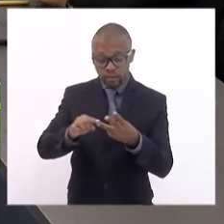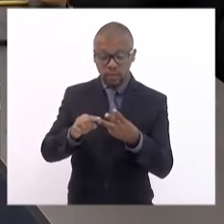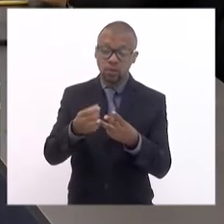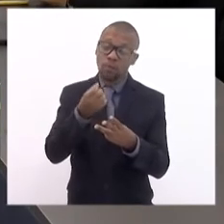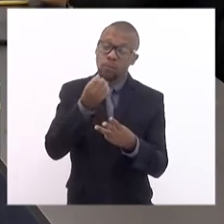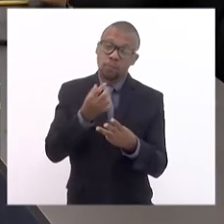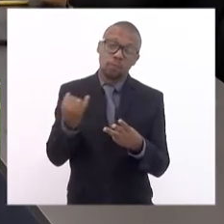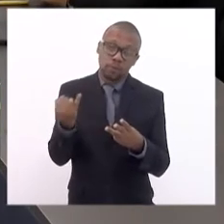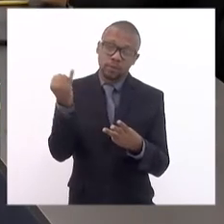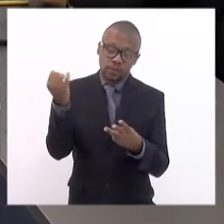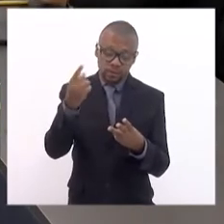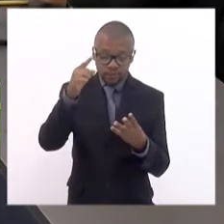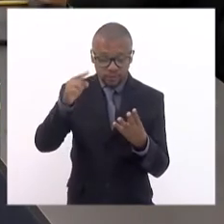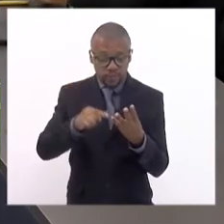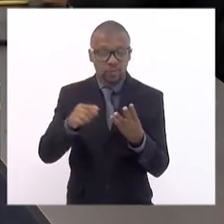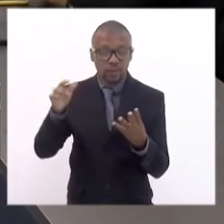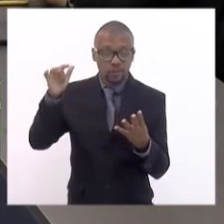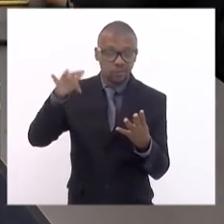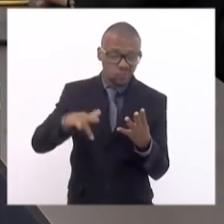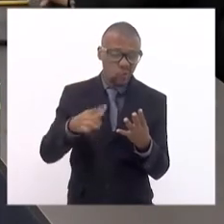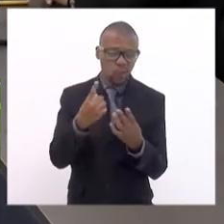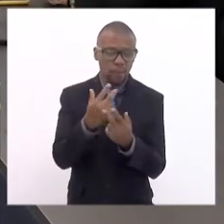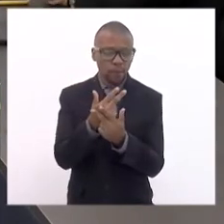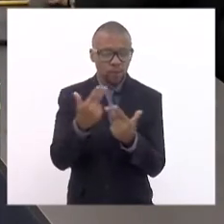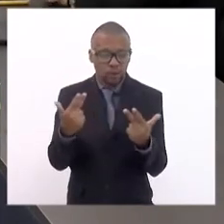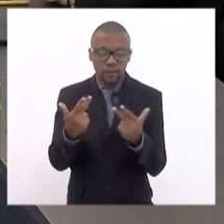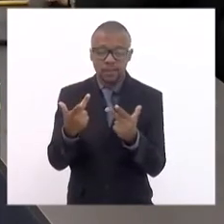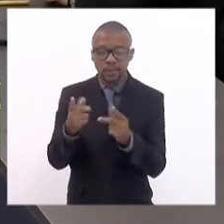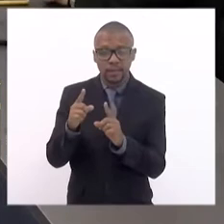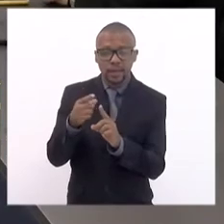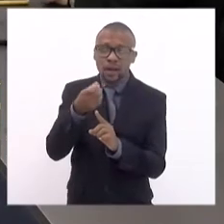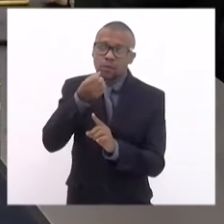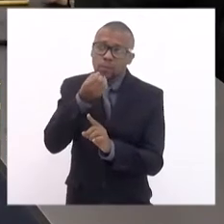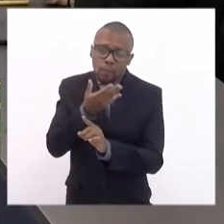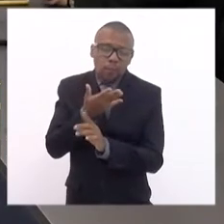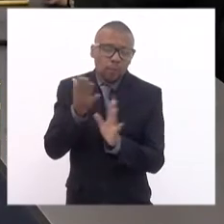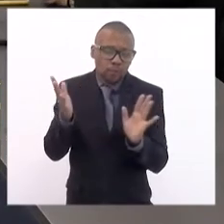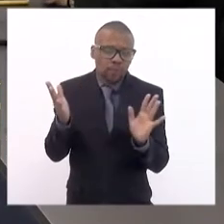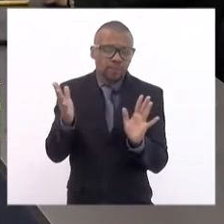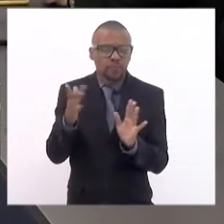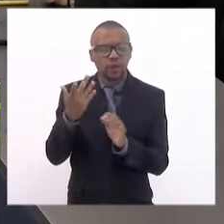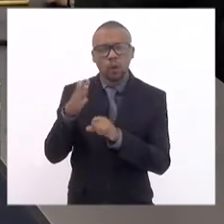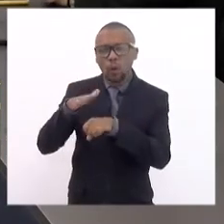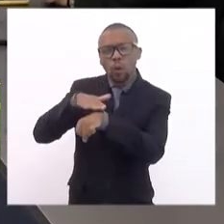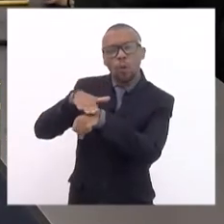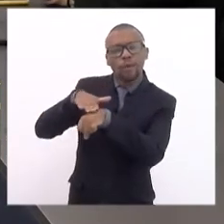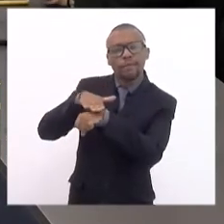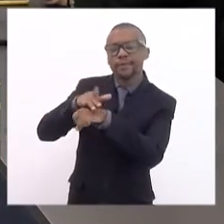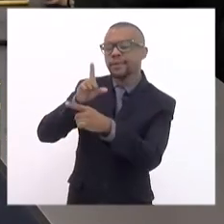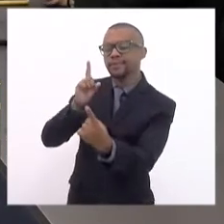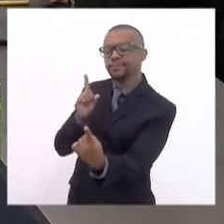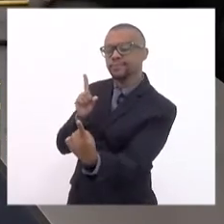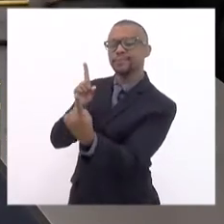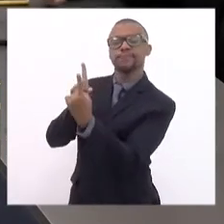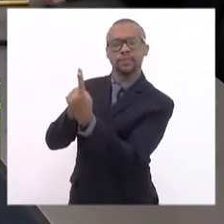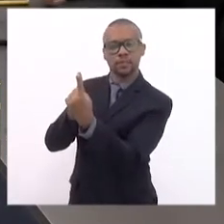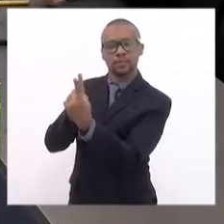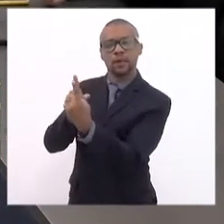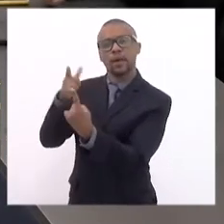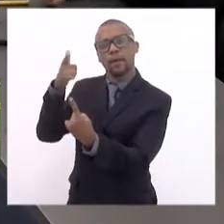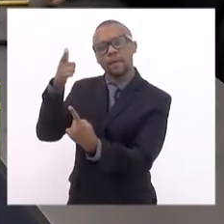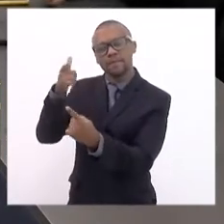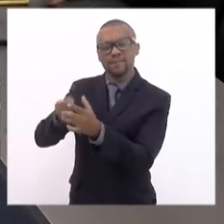último, que é uma coisa, a parte boa, digamos assim, eu conversei pessoalmente, em mais de